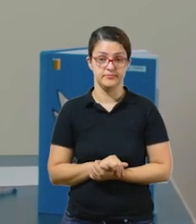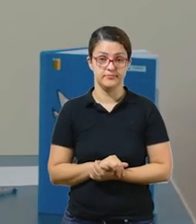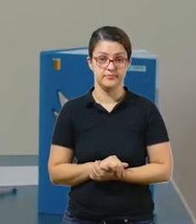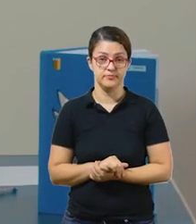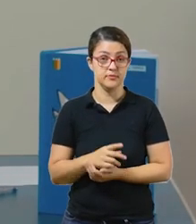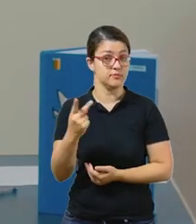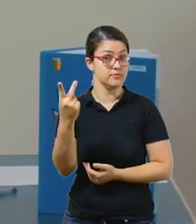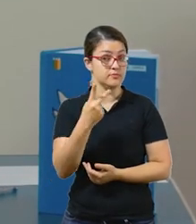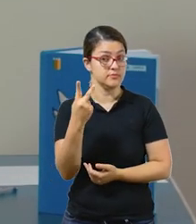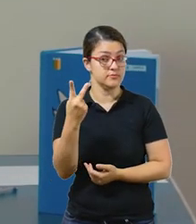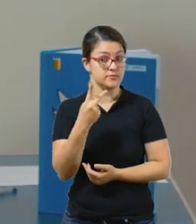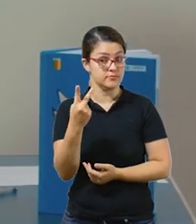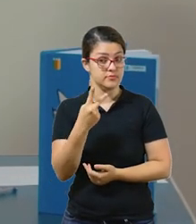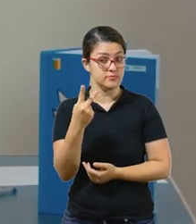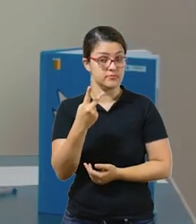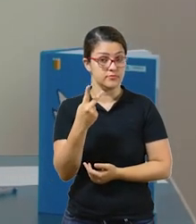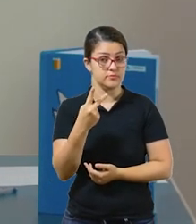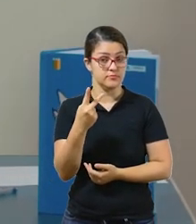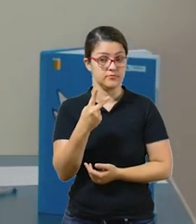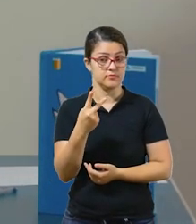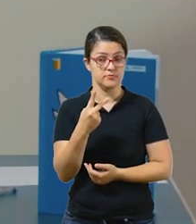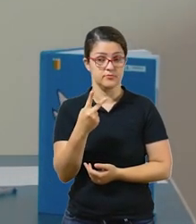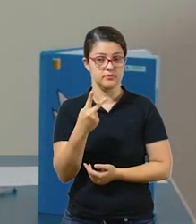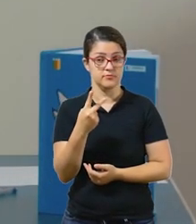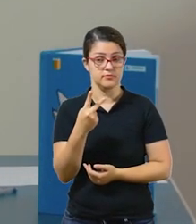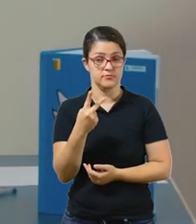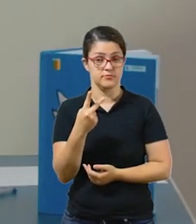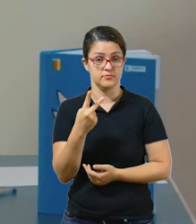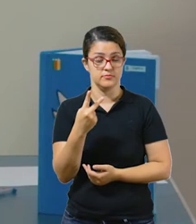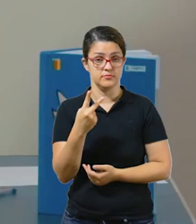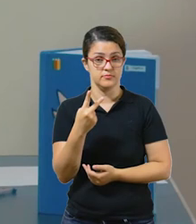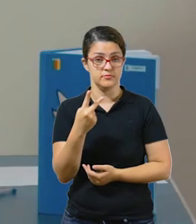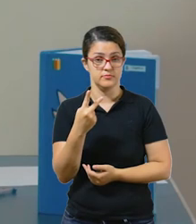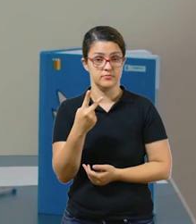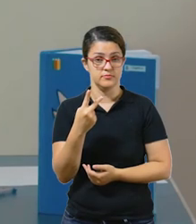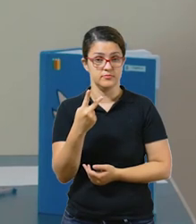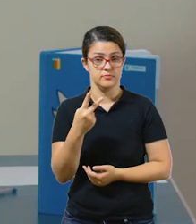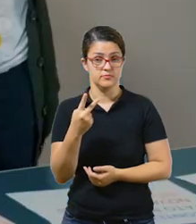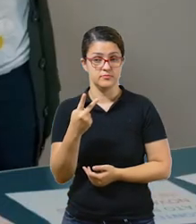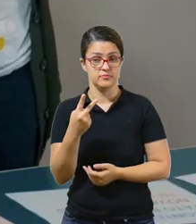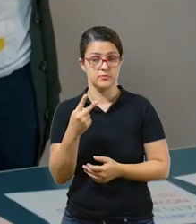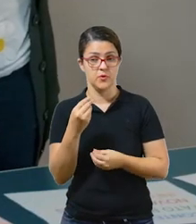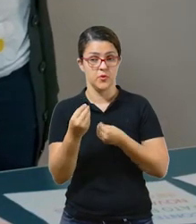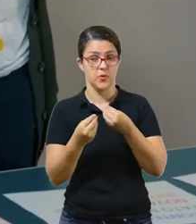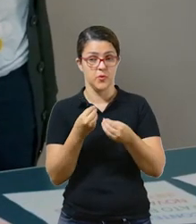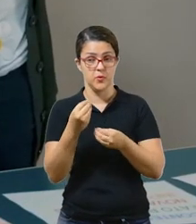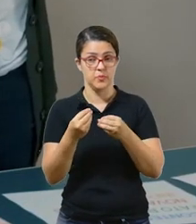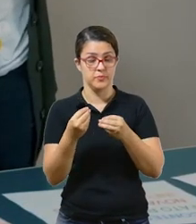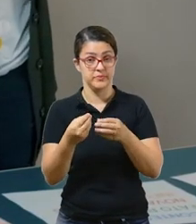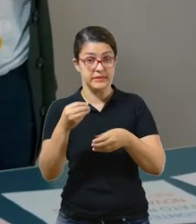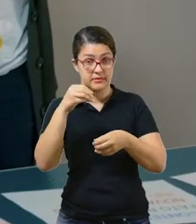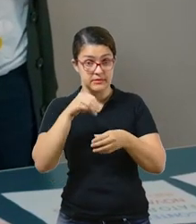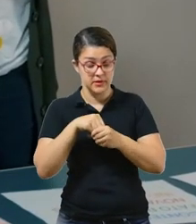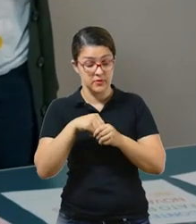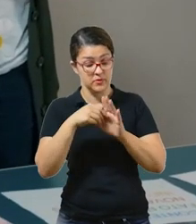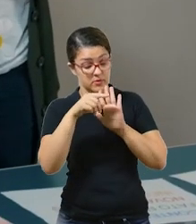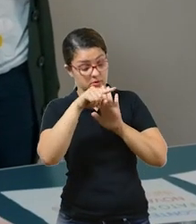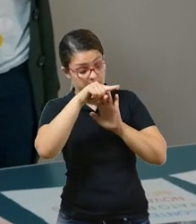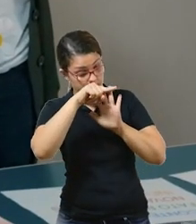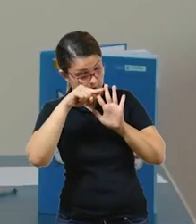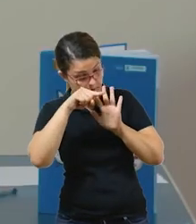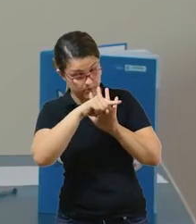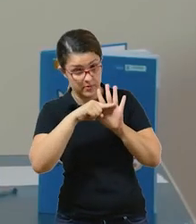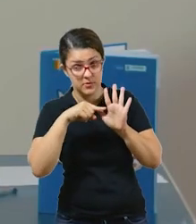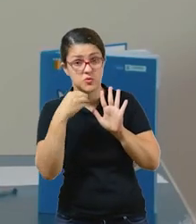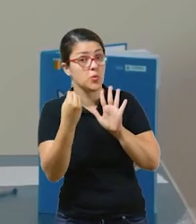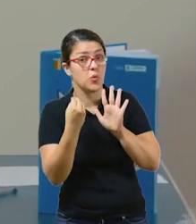segunda parte da atividade. Que é assim, é preencher dentro da mãozinha. Mas como que